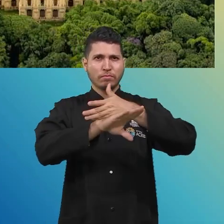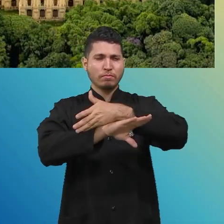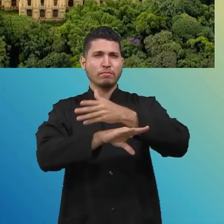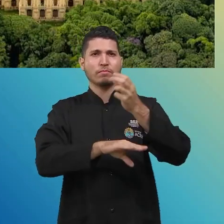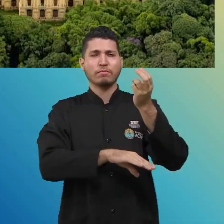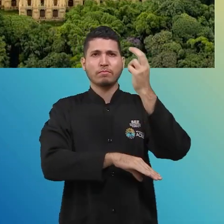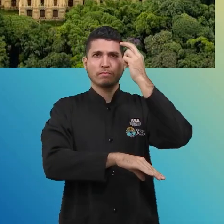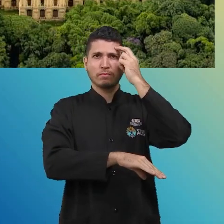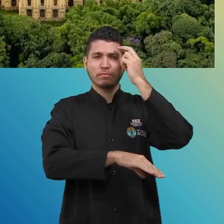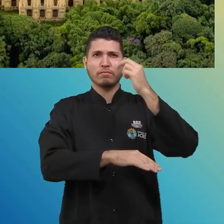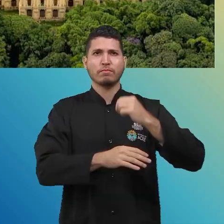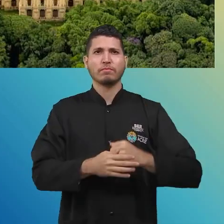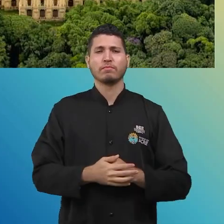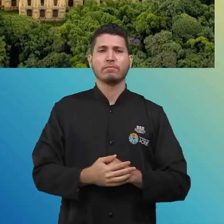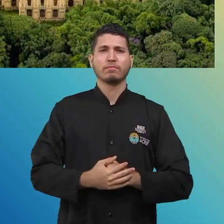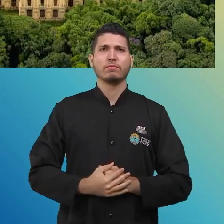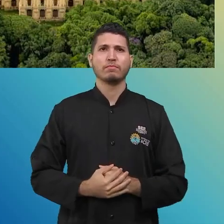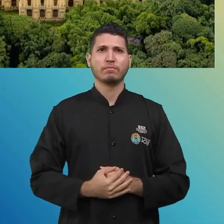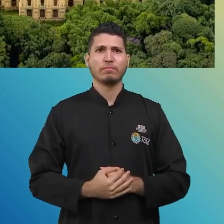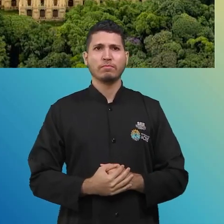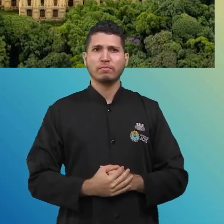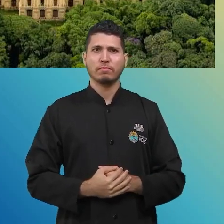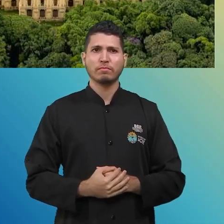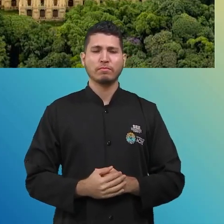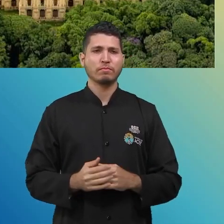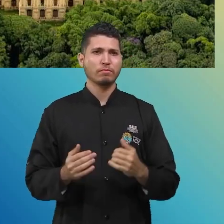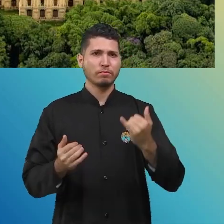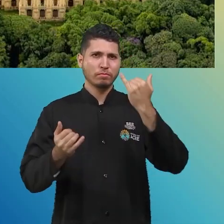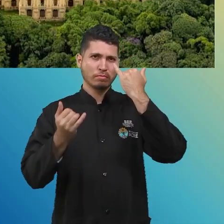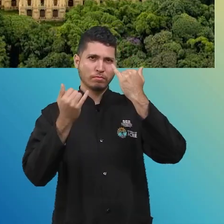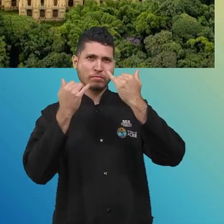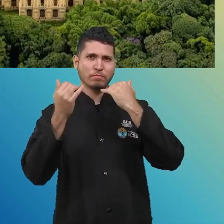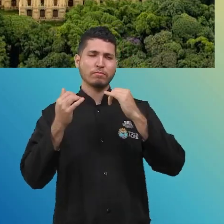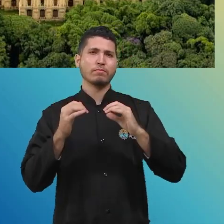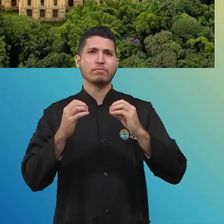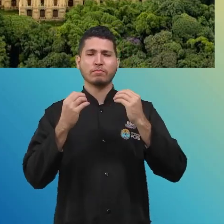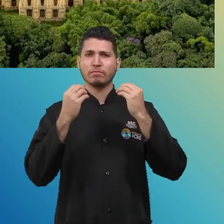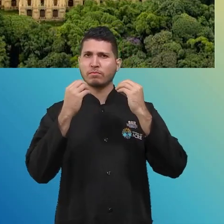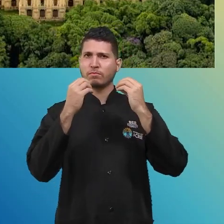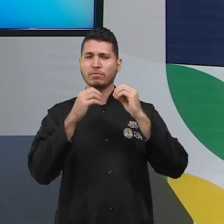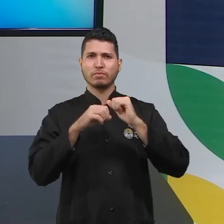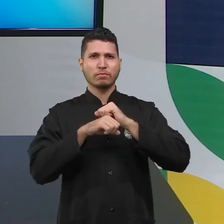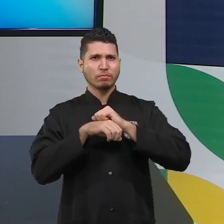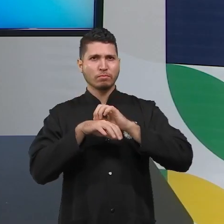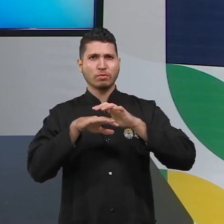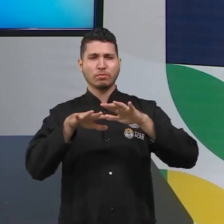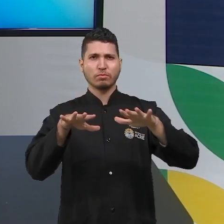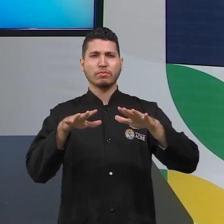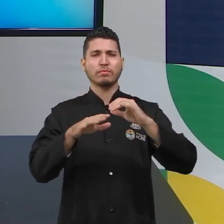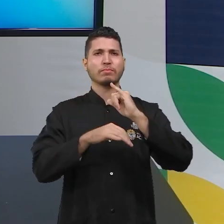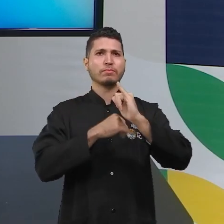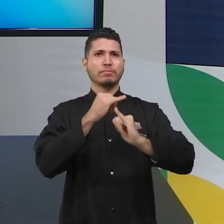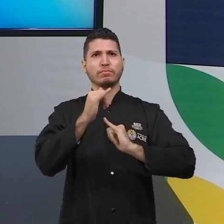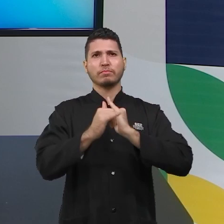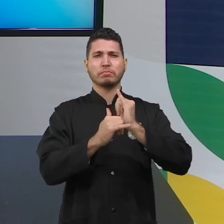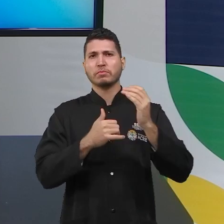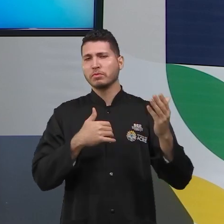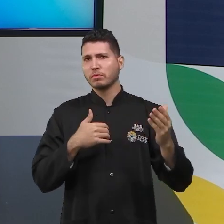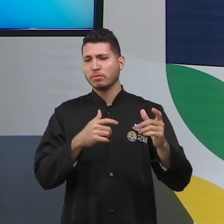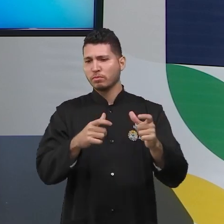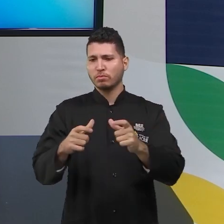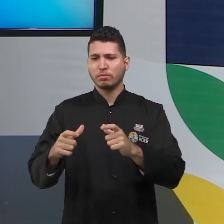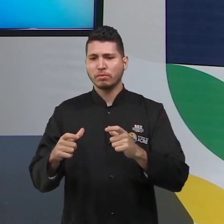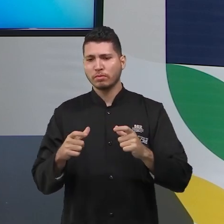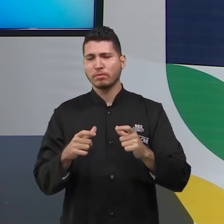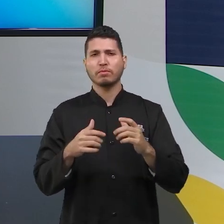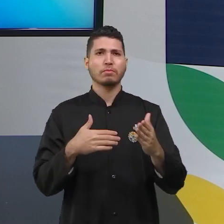essas informações elas são jogadas na internet, ela permite que todos nós, independente de onde nós estivermos,